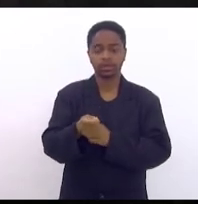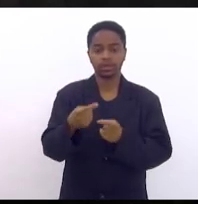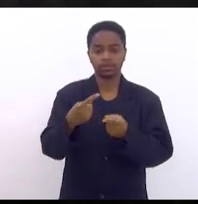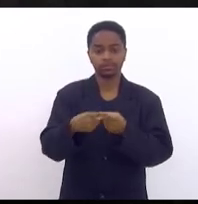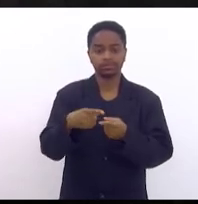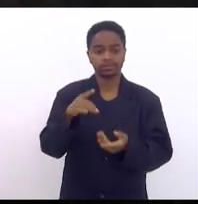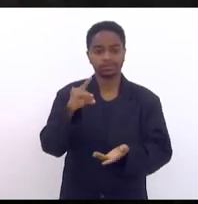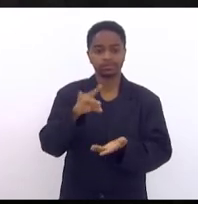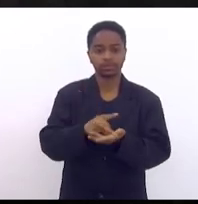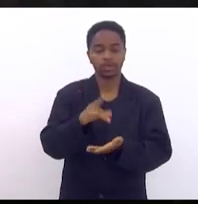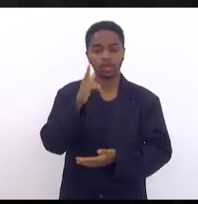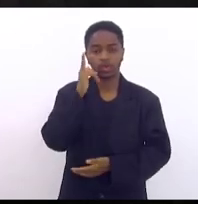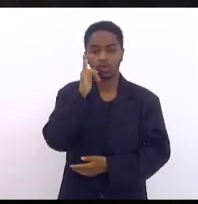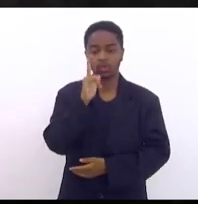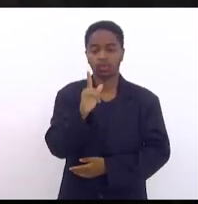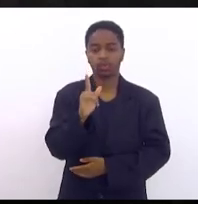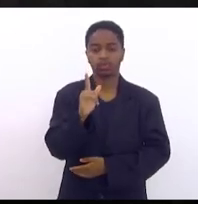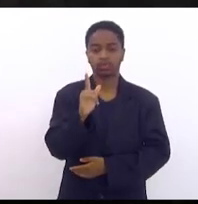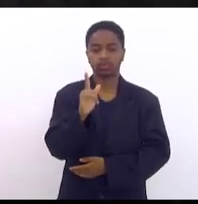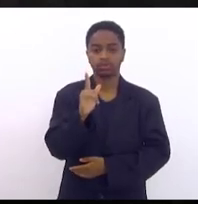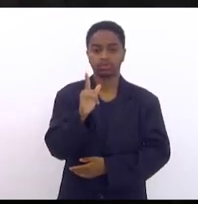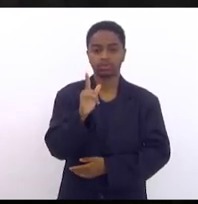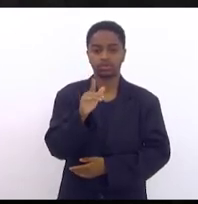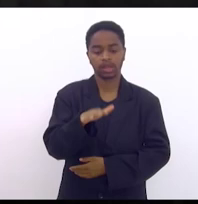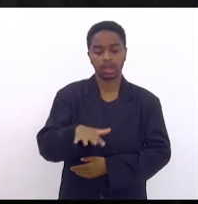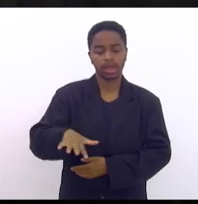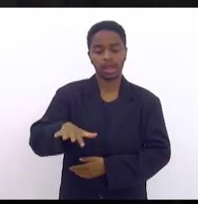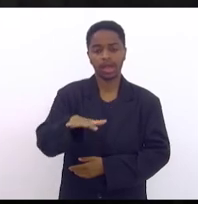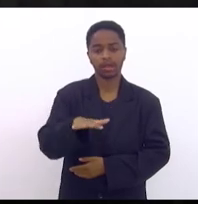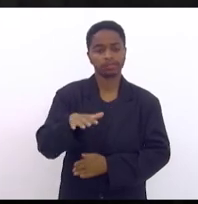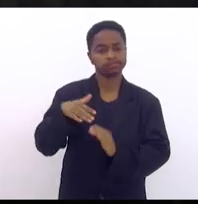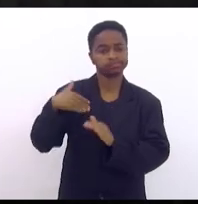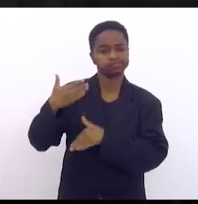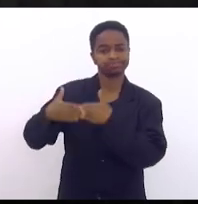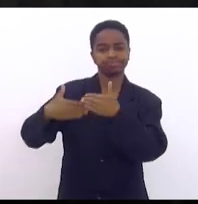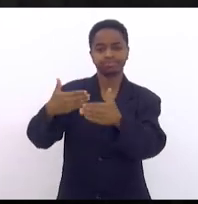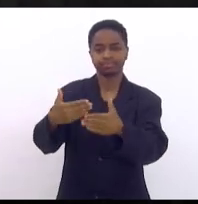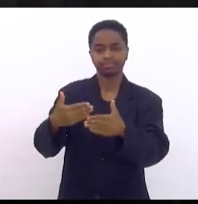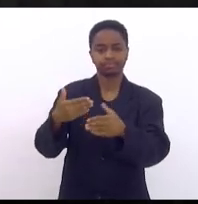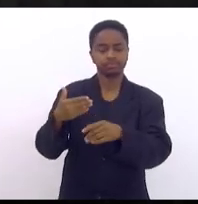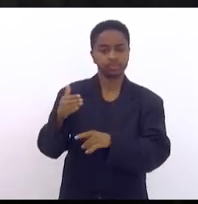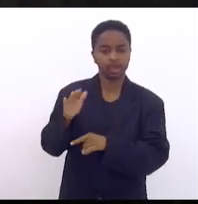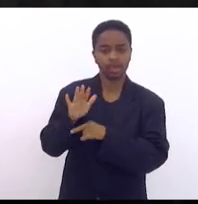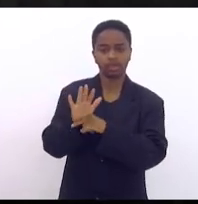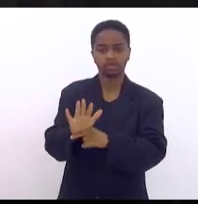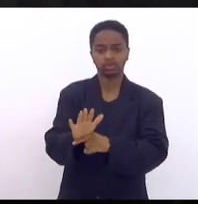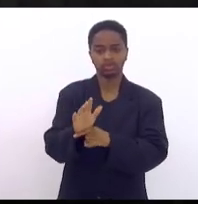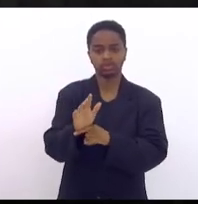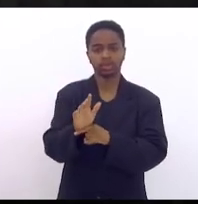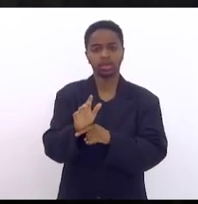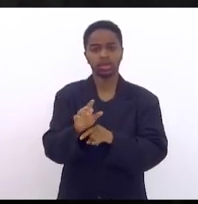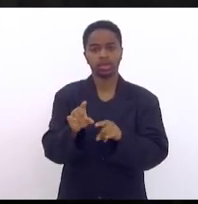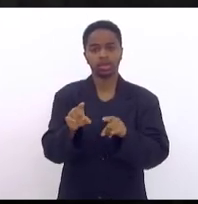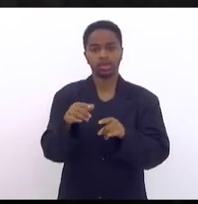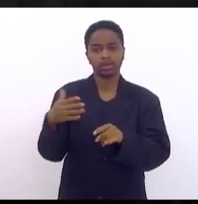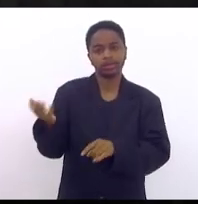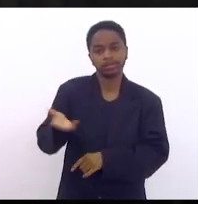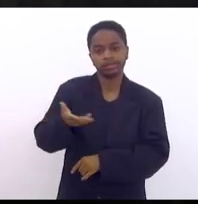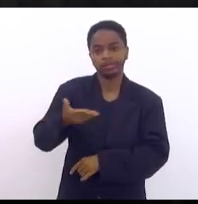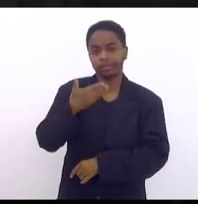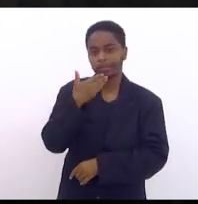tornar cada vez mais um ramo pulsante para ajudar a acelerar cada vez